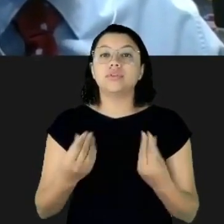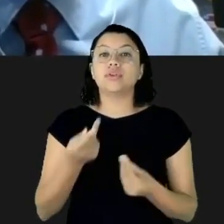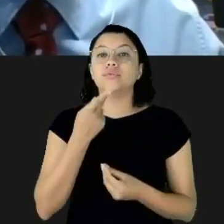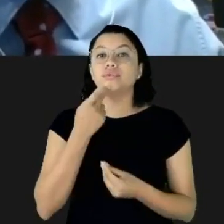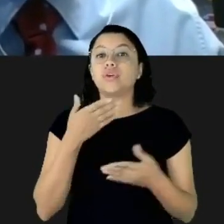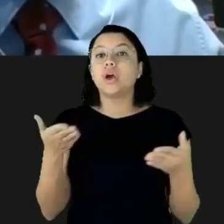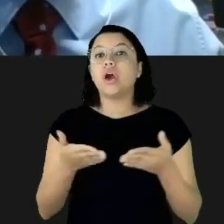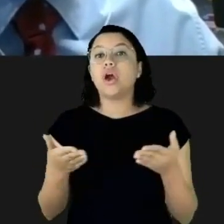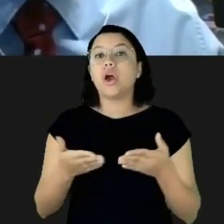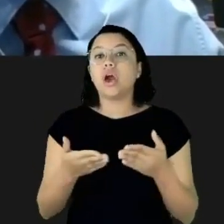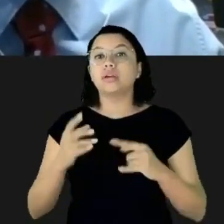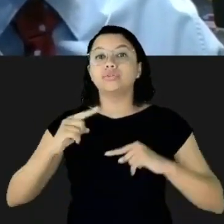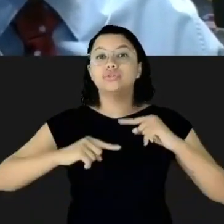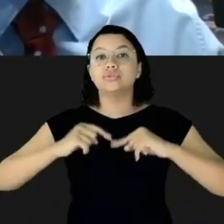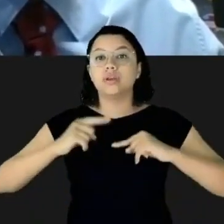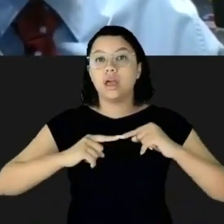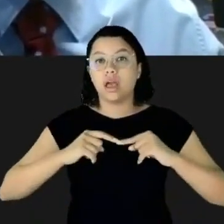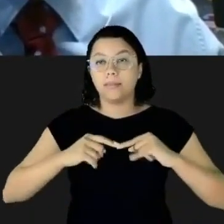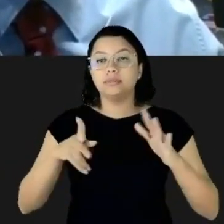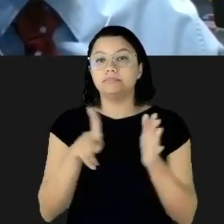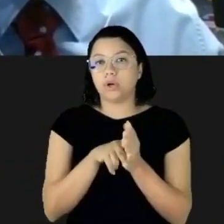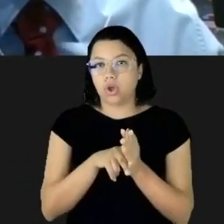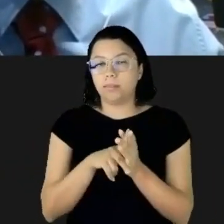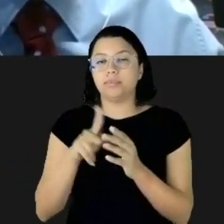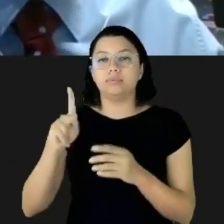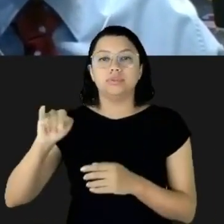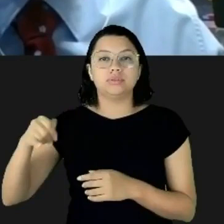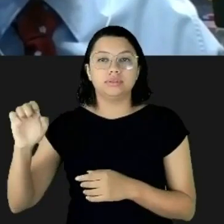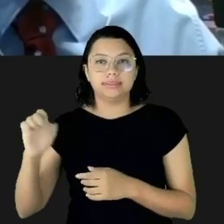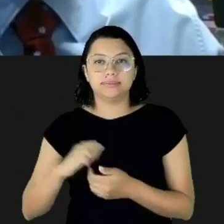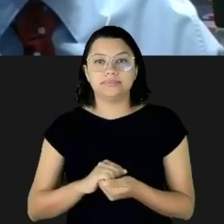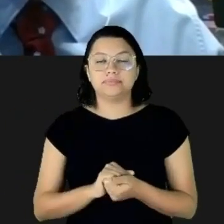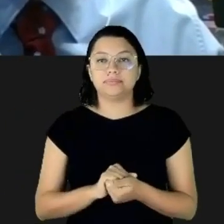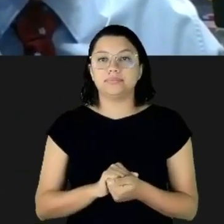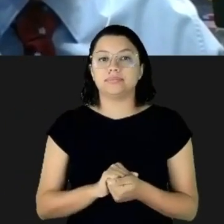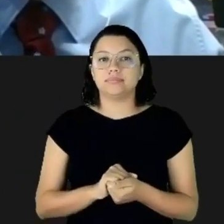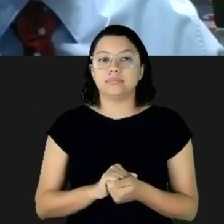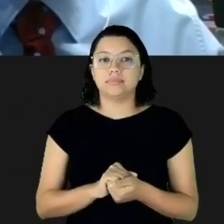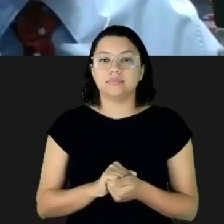vamos falar um pouco agora de ferramentas do propriamente do PJE